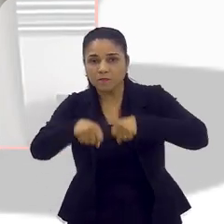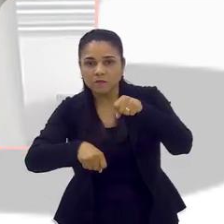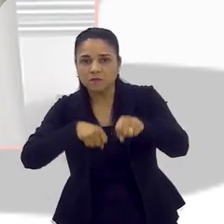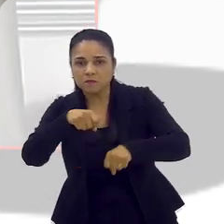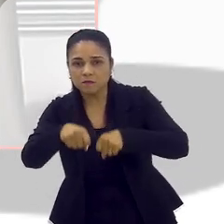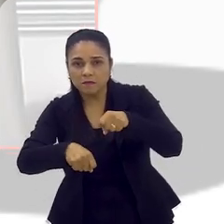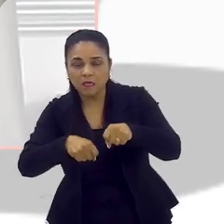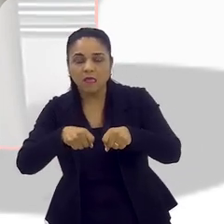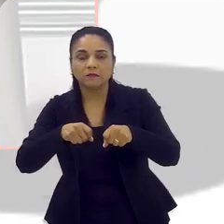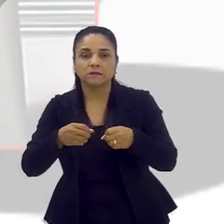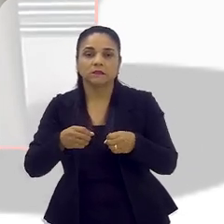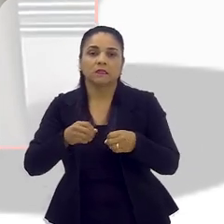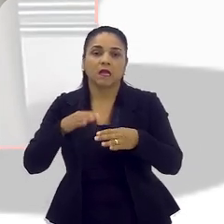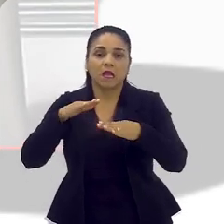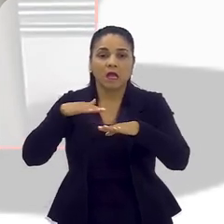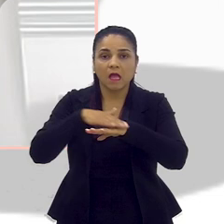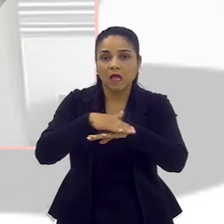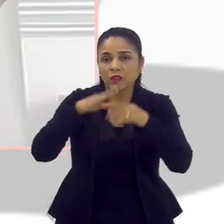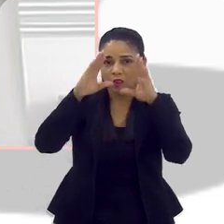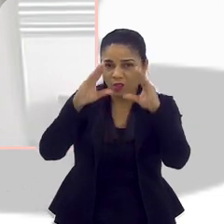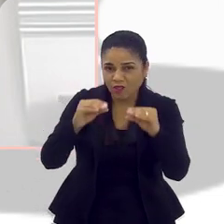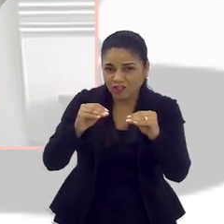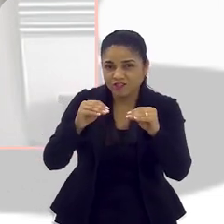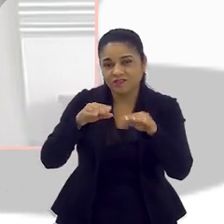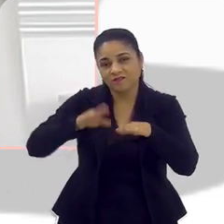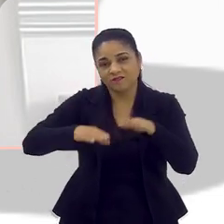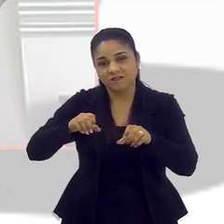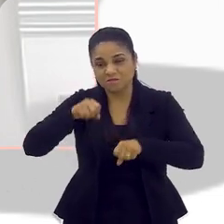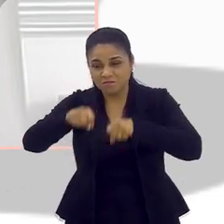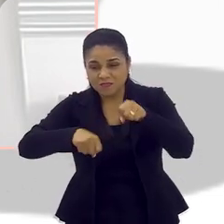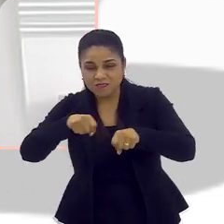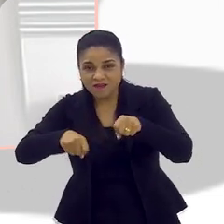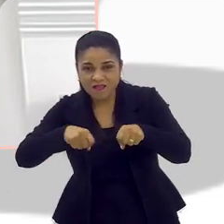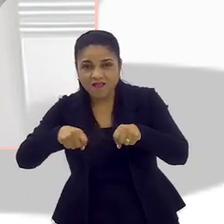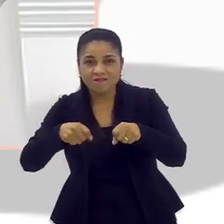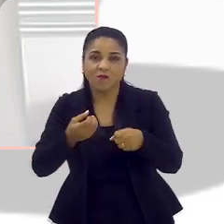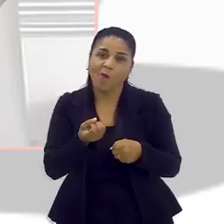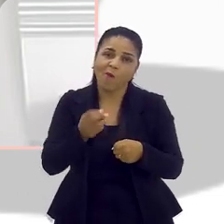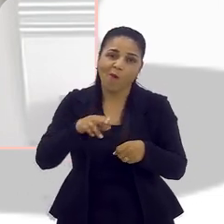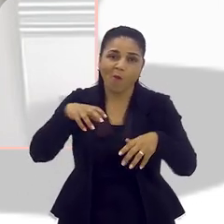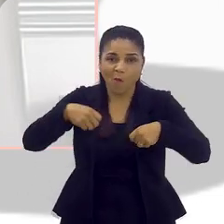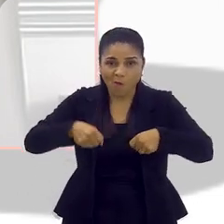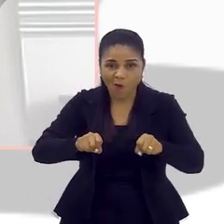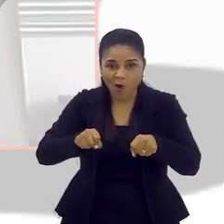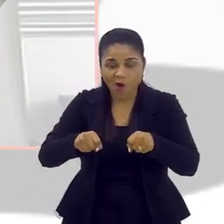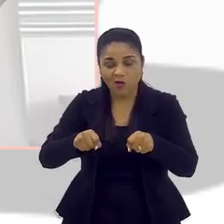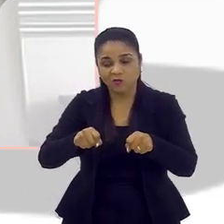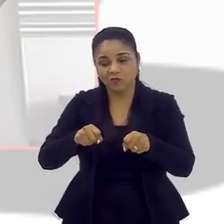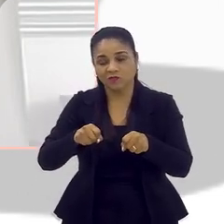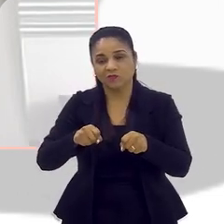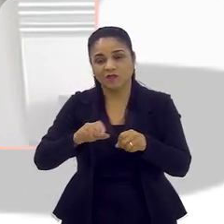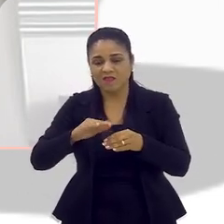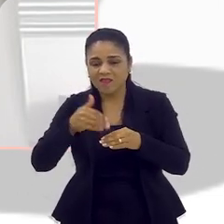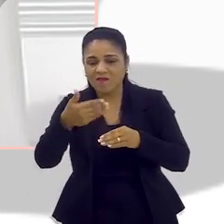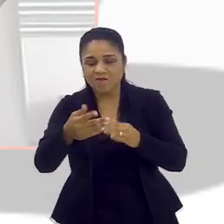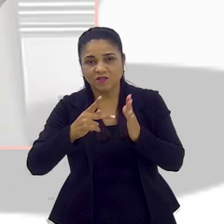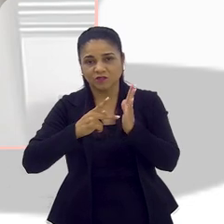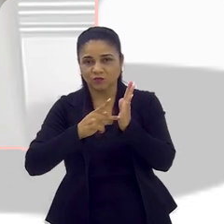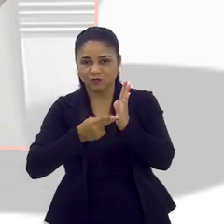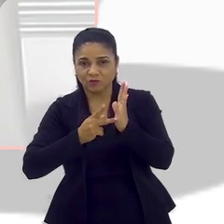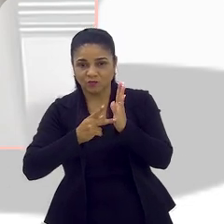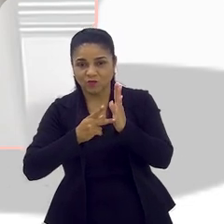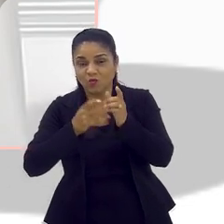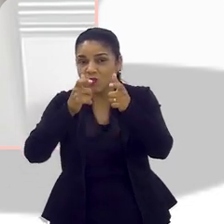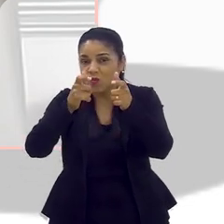essas entregas geralmente acontecem de noite. Então, às vezes, o cara tem que deixar uma bicicleta, uma moto na porta de um condomínio, que às vezes é um lugar